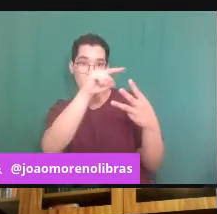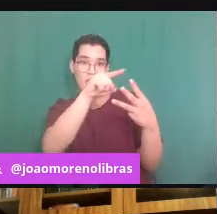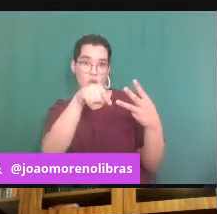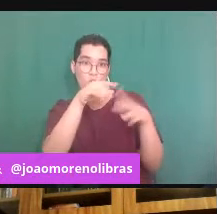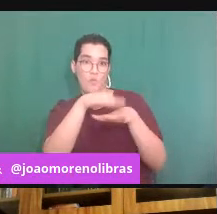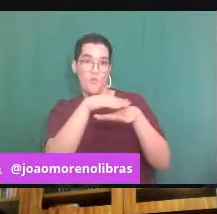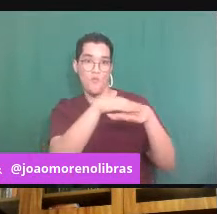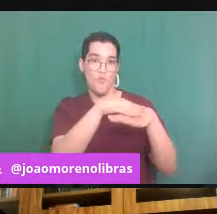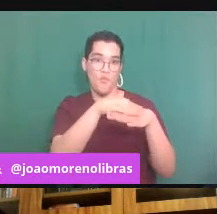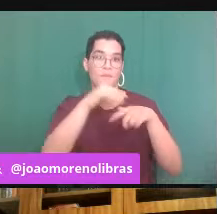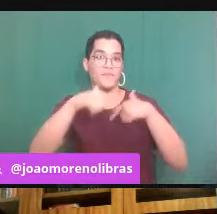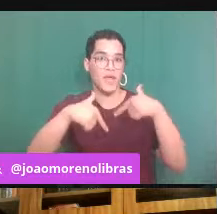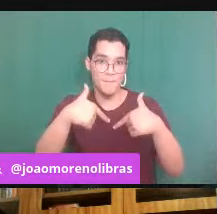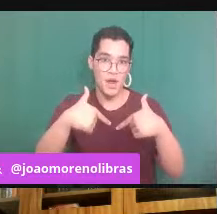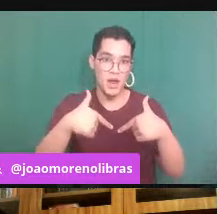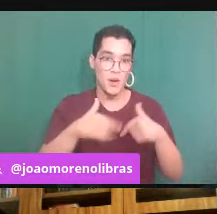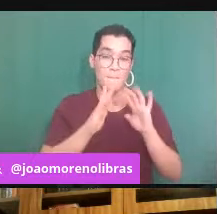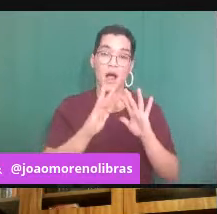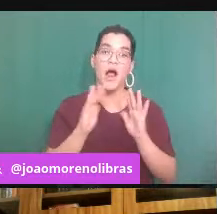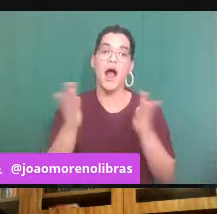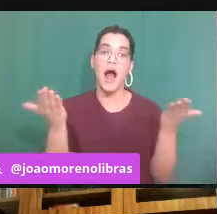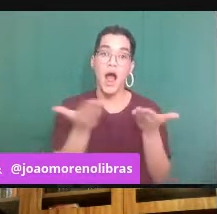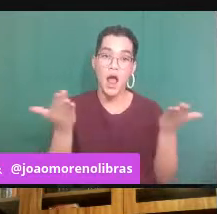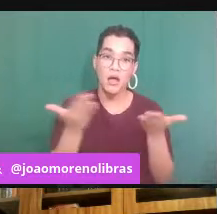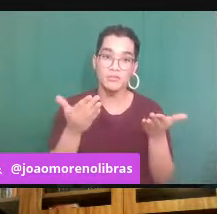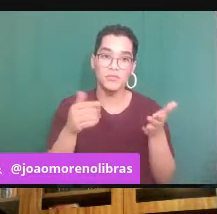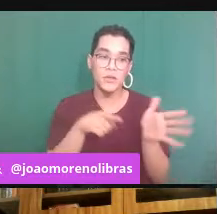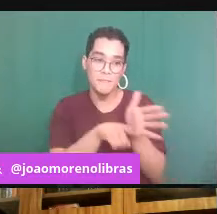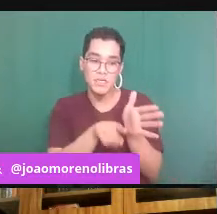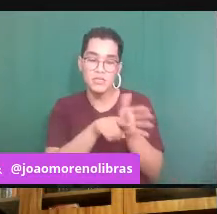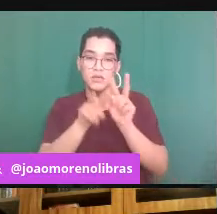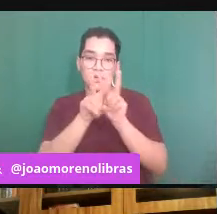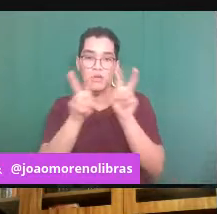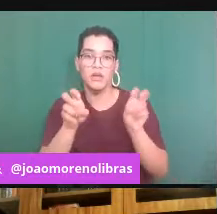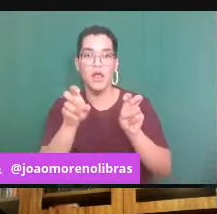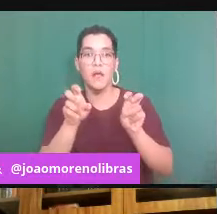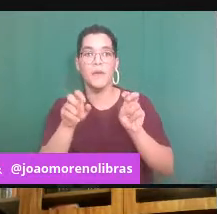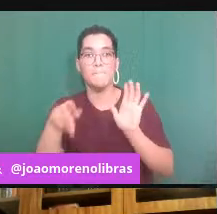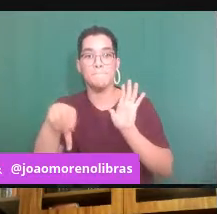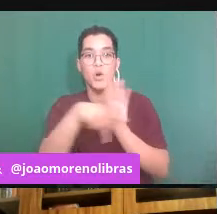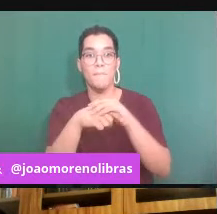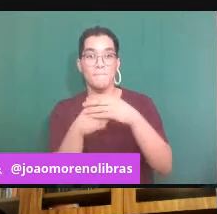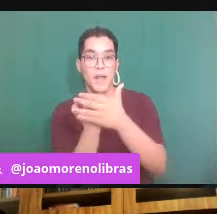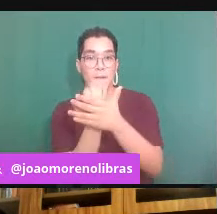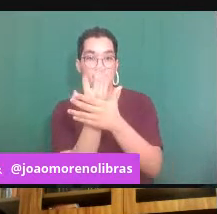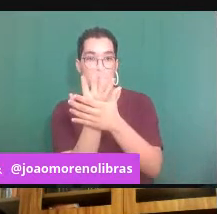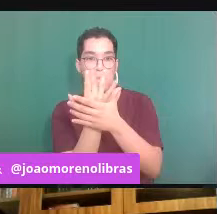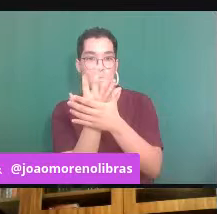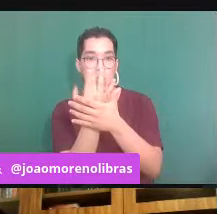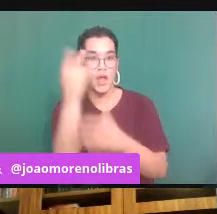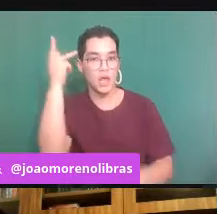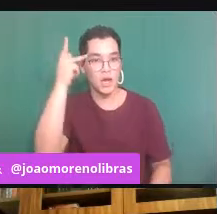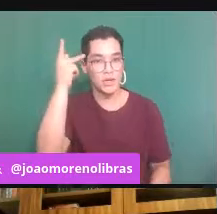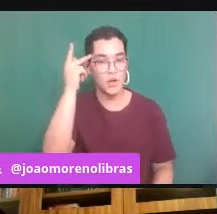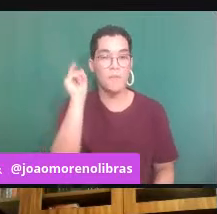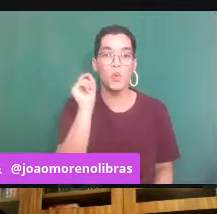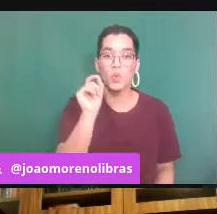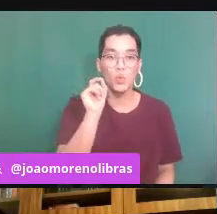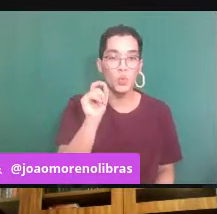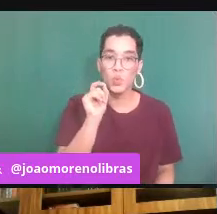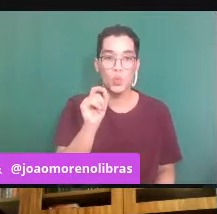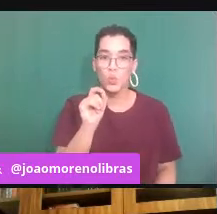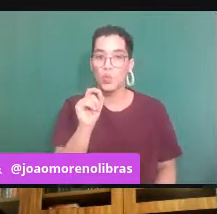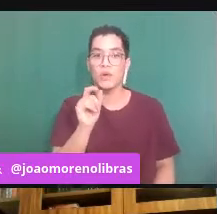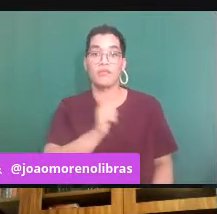eu também trago para vocês aqui a questão da própria PUC de São Paulo. Eu peguei a PUC, a Federal